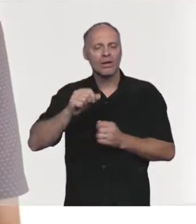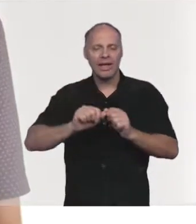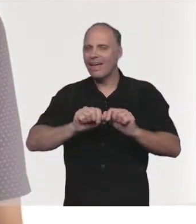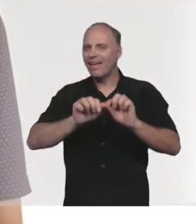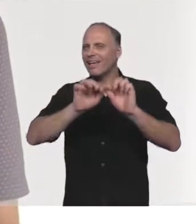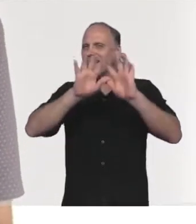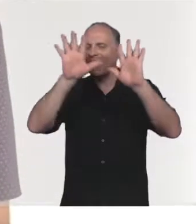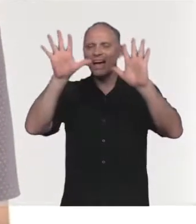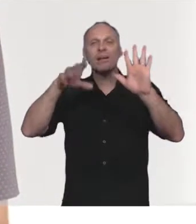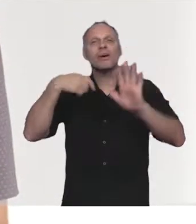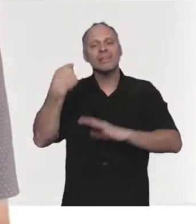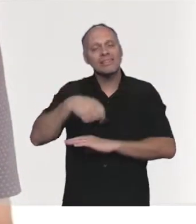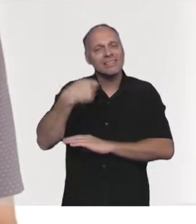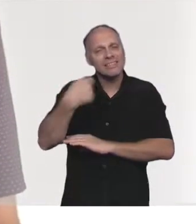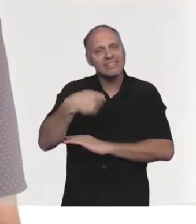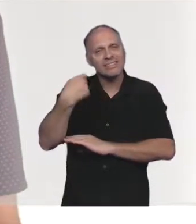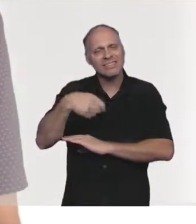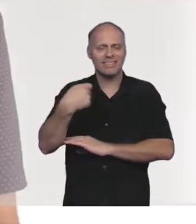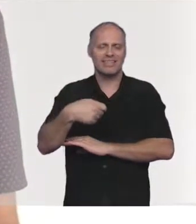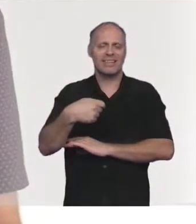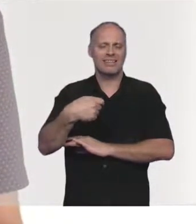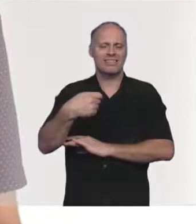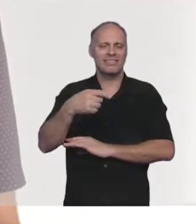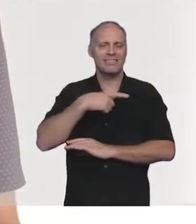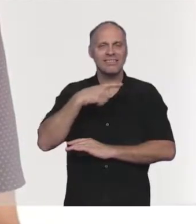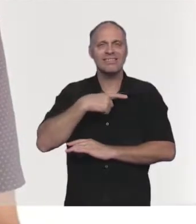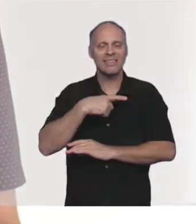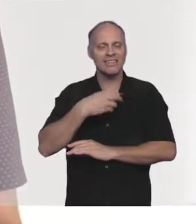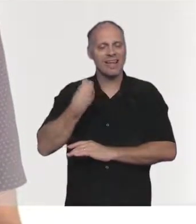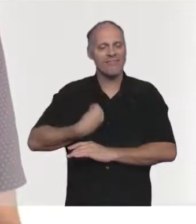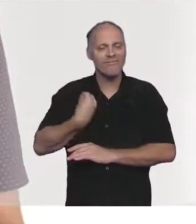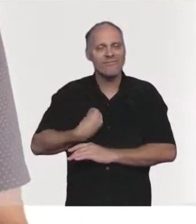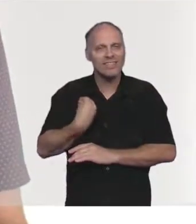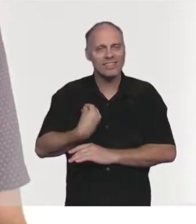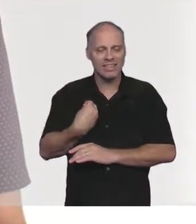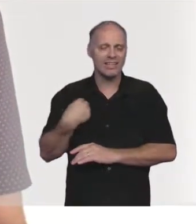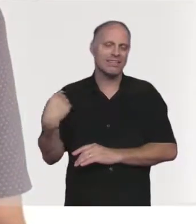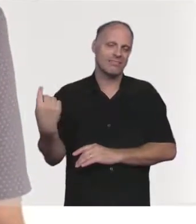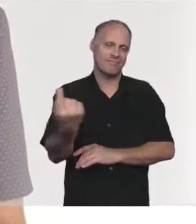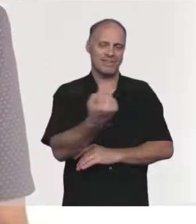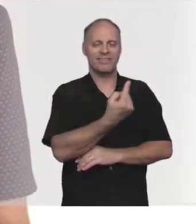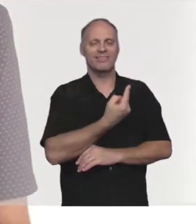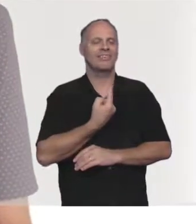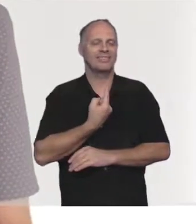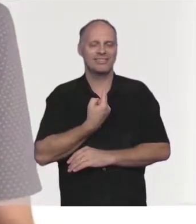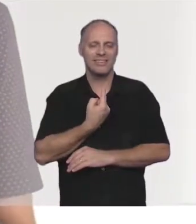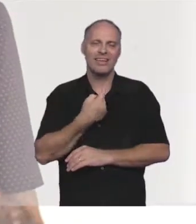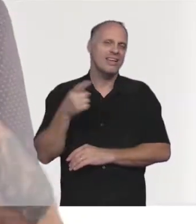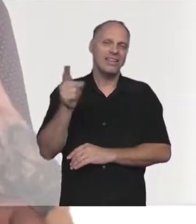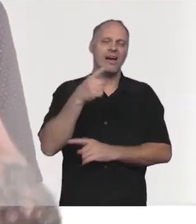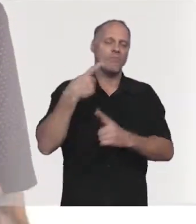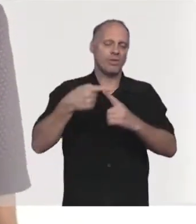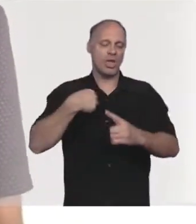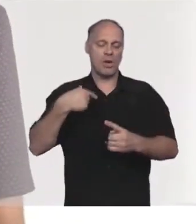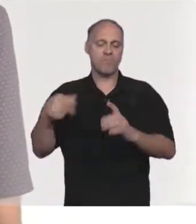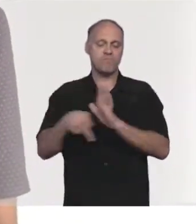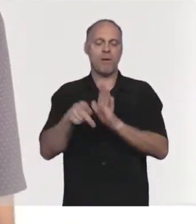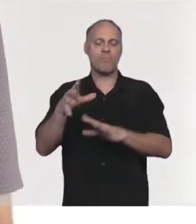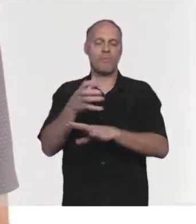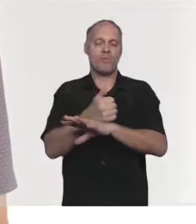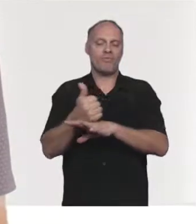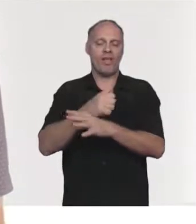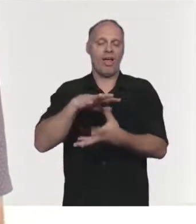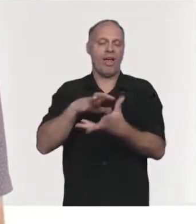deixar clara a necessidade da existência dela nas nossas vidas. Não porque eu sou um